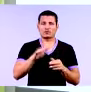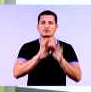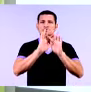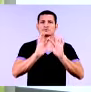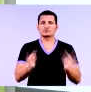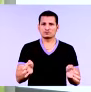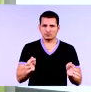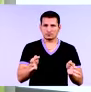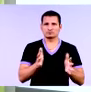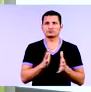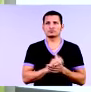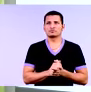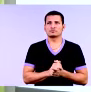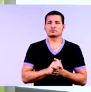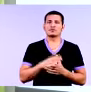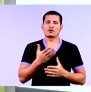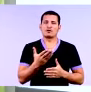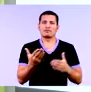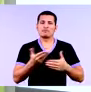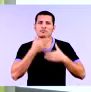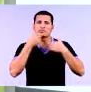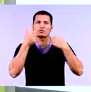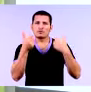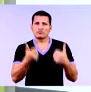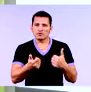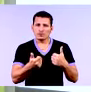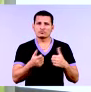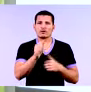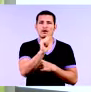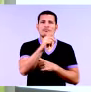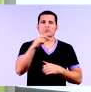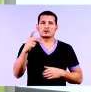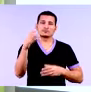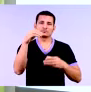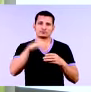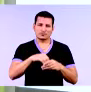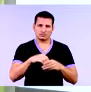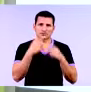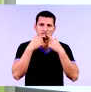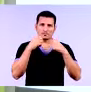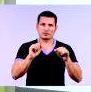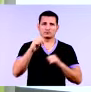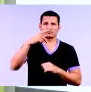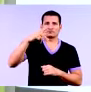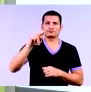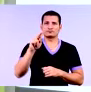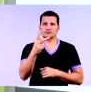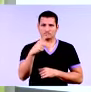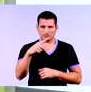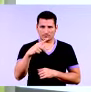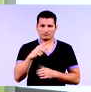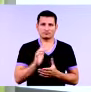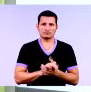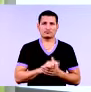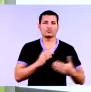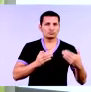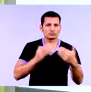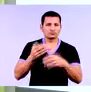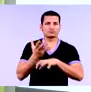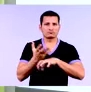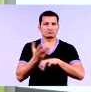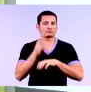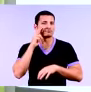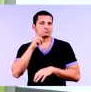simplificada no aprimoramento, na aplicação dentro da linguagem PHP. E nós veremos isso no decorrer da disciplina.